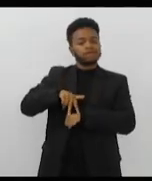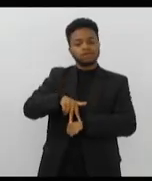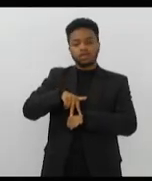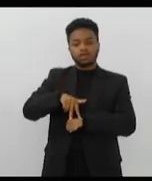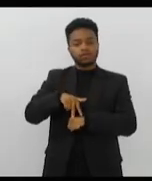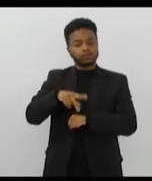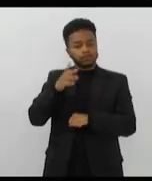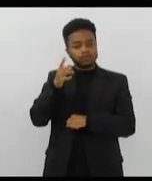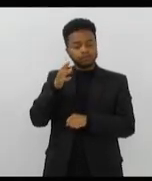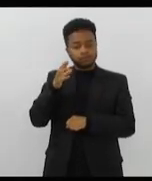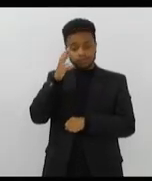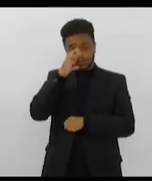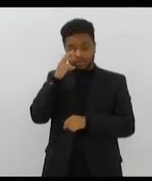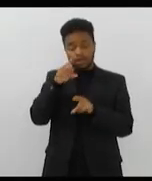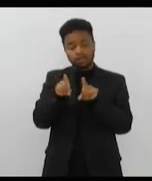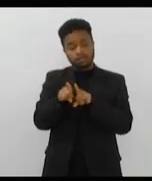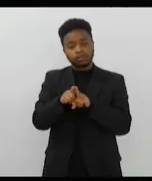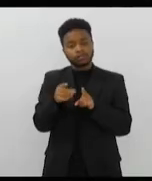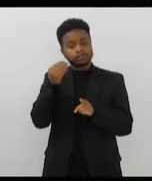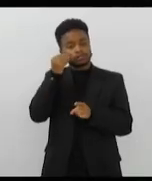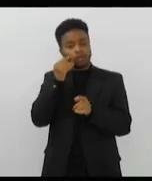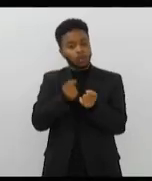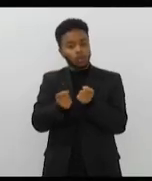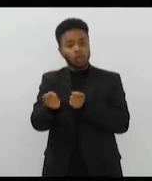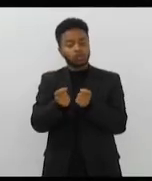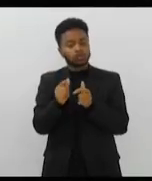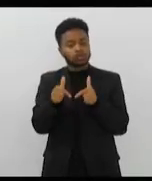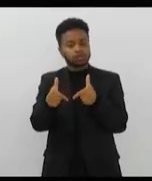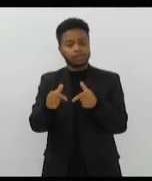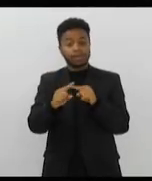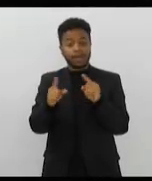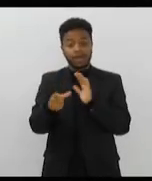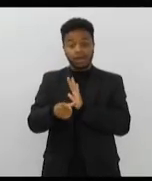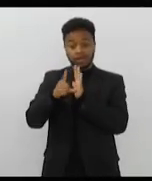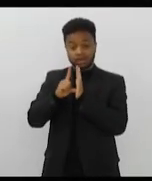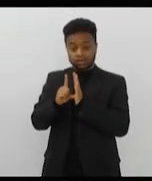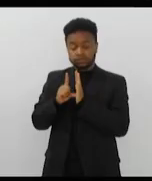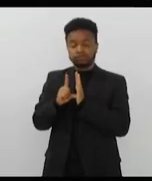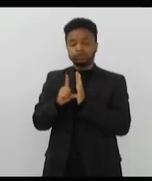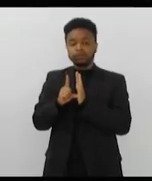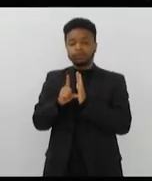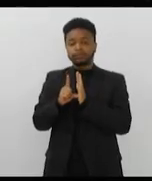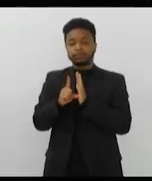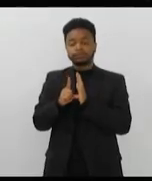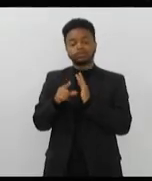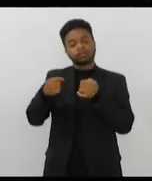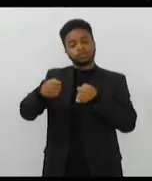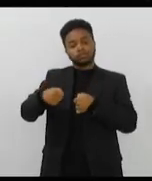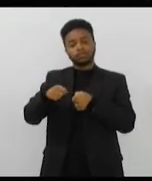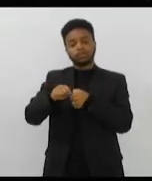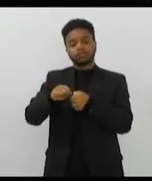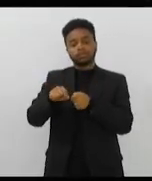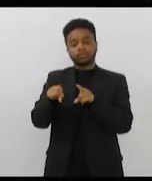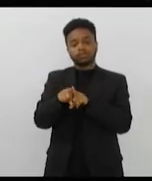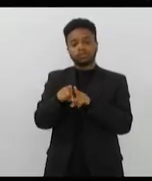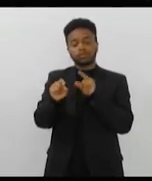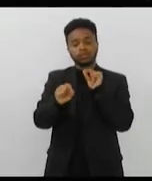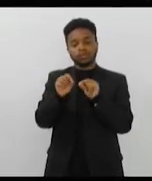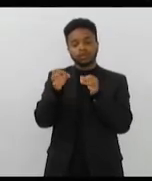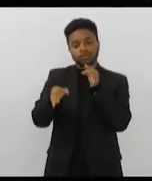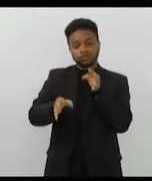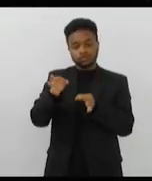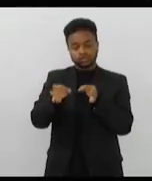o exercício desse controle. Mas, antes de mais nada, também há que se fazer